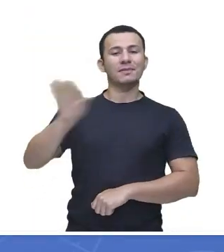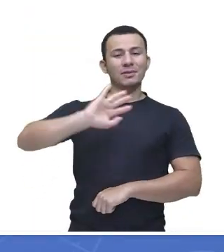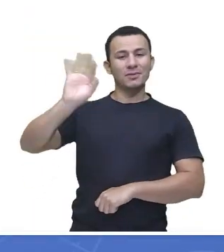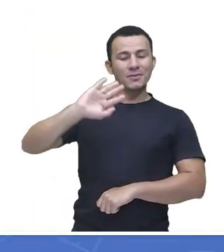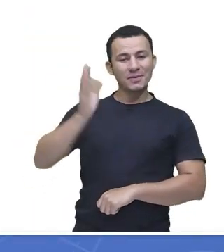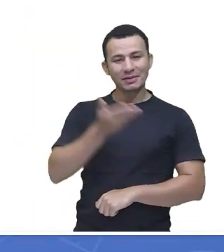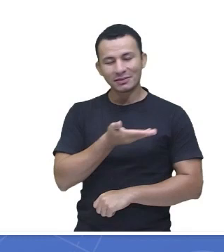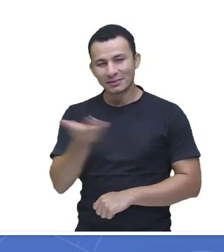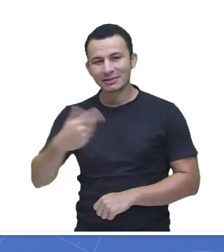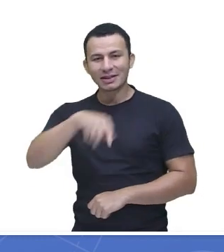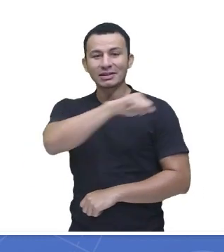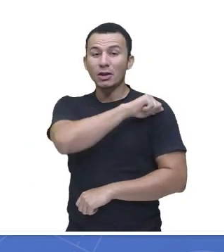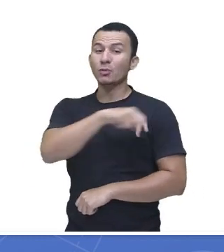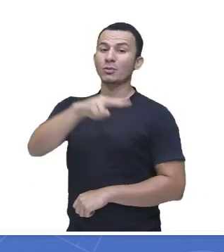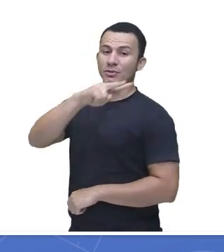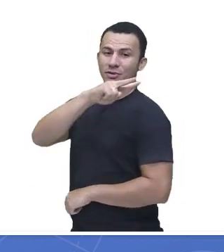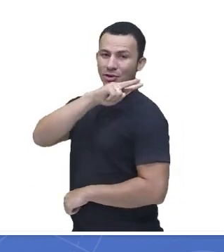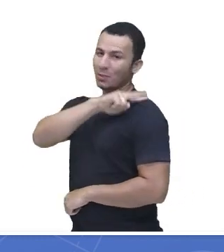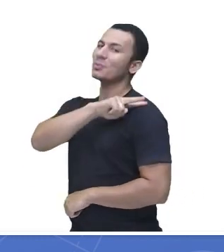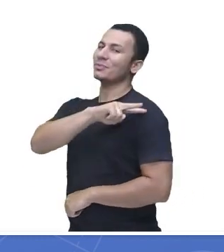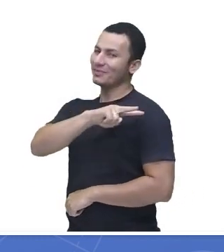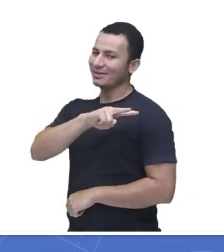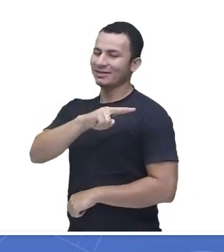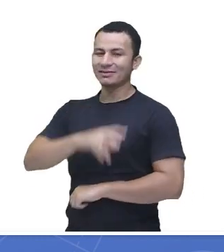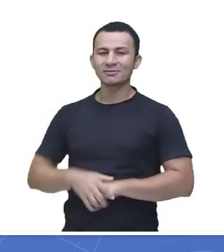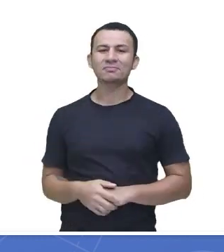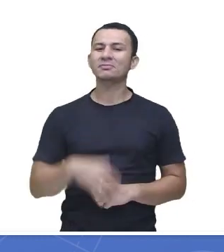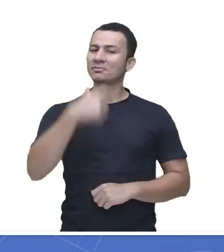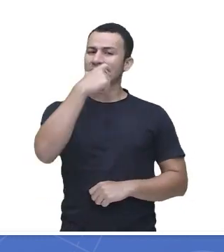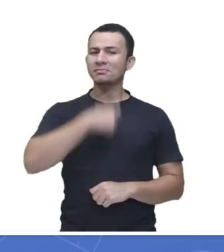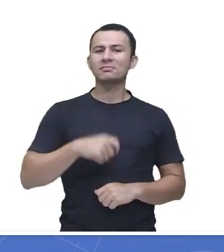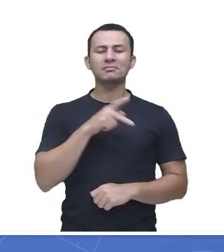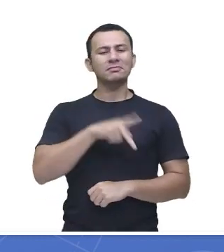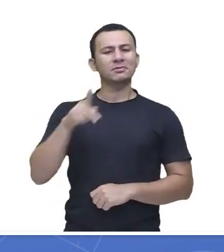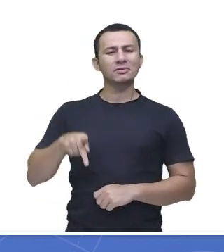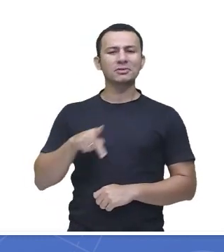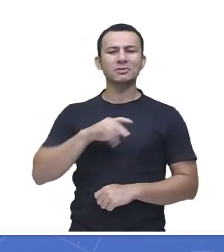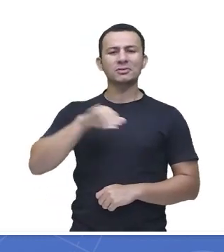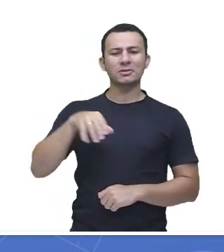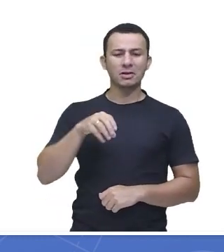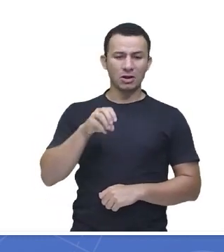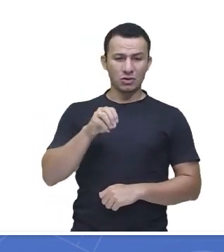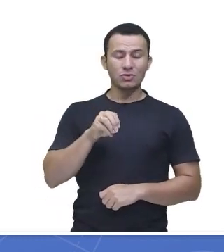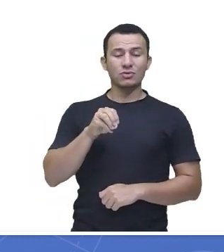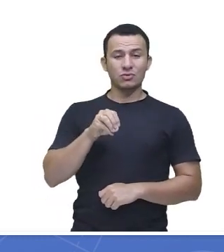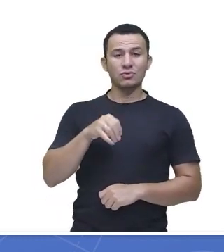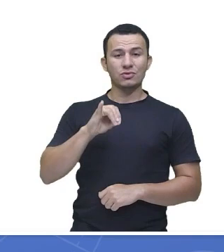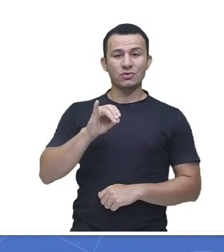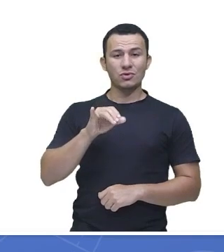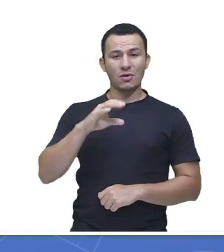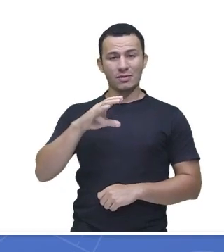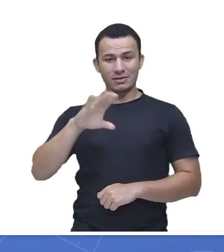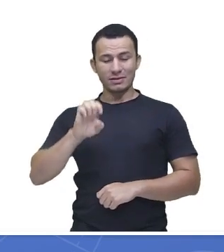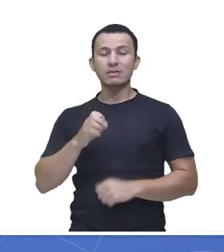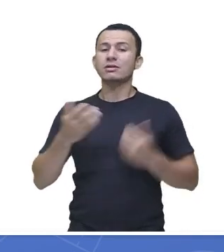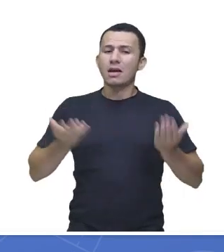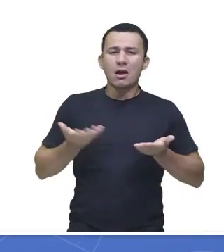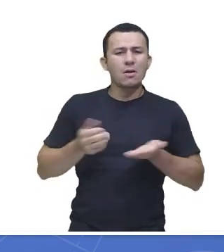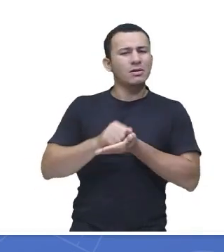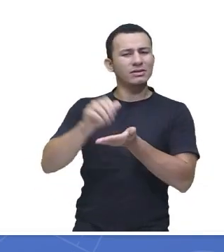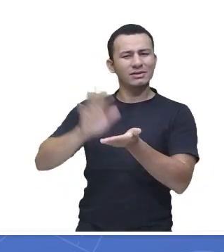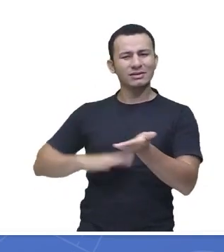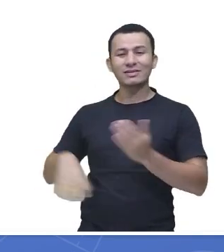pessoal do segundo ano do ensino médio. Eu sou a professora Joyce Martins e este é o nosso Exercitando